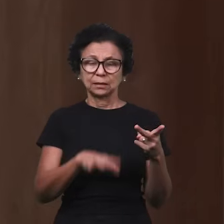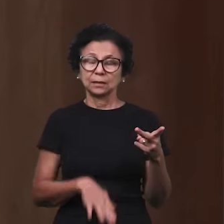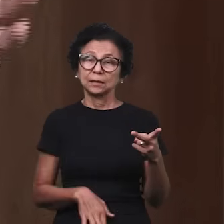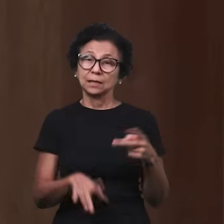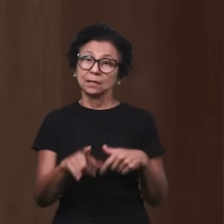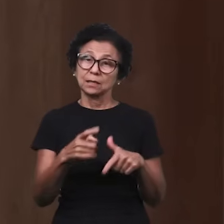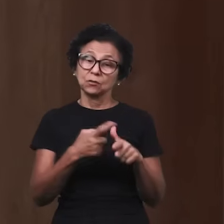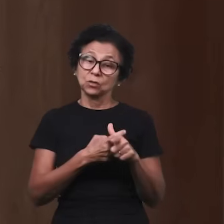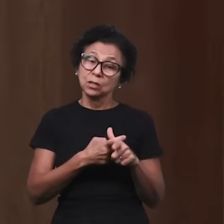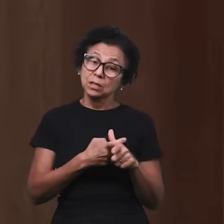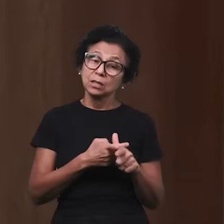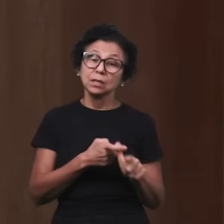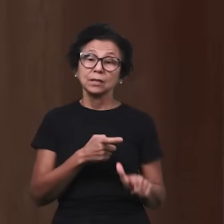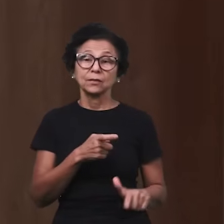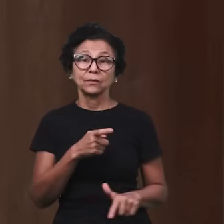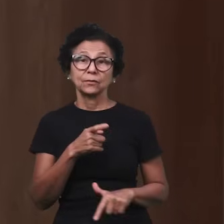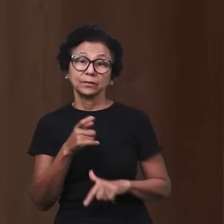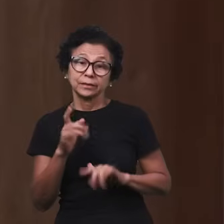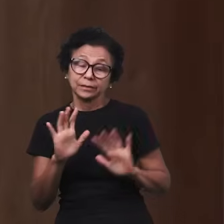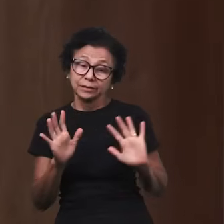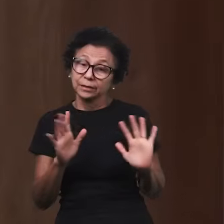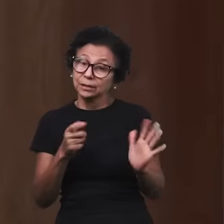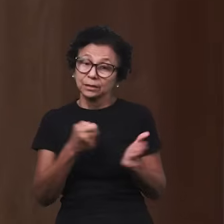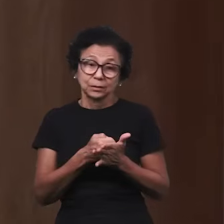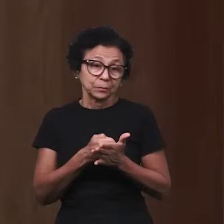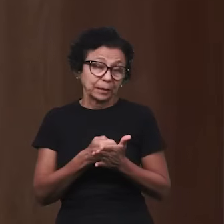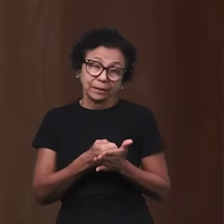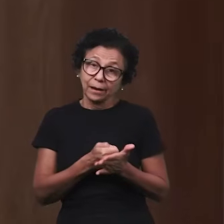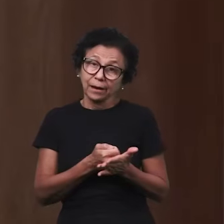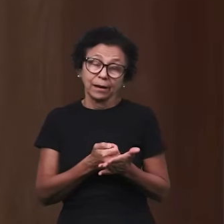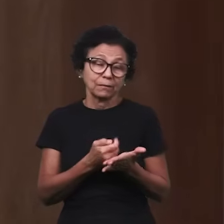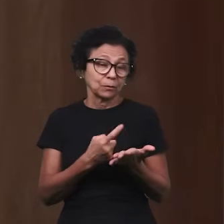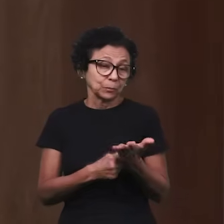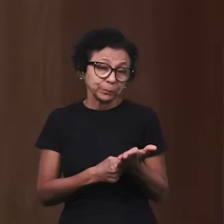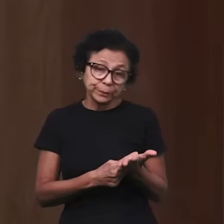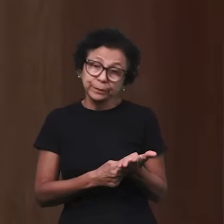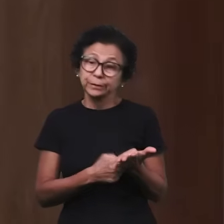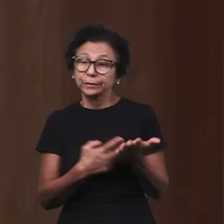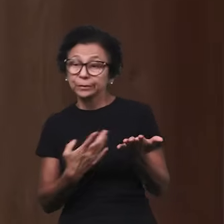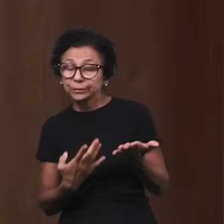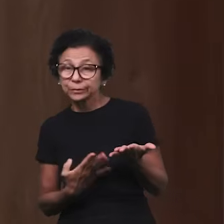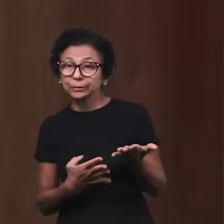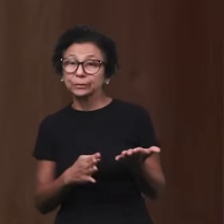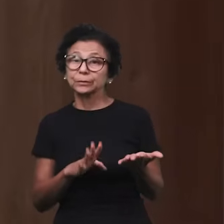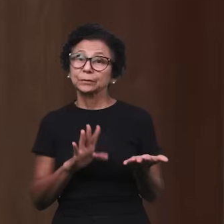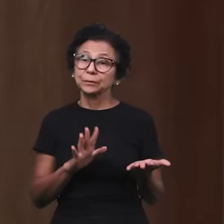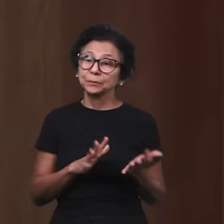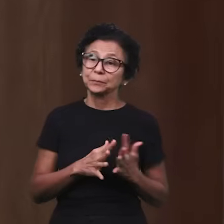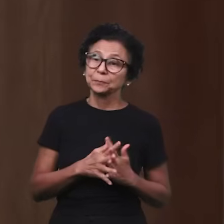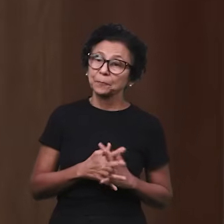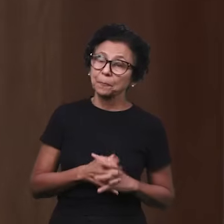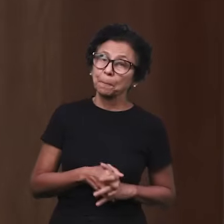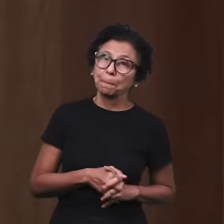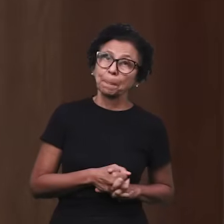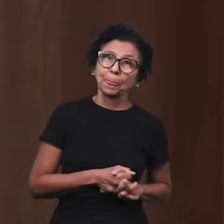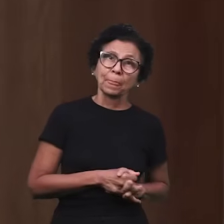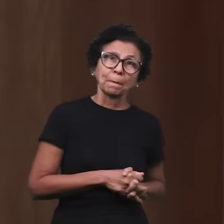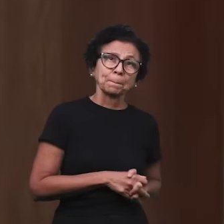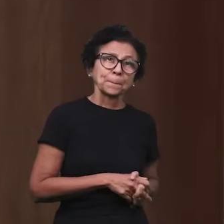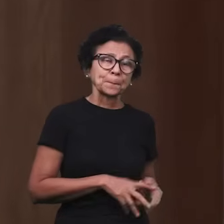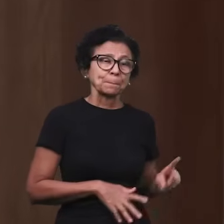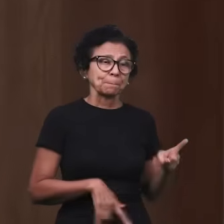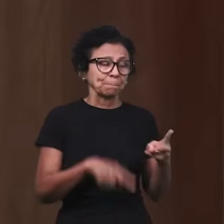o outro, ele não cumpria na hora certa e tal. E esse pastor me procurou, rapaz, mas eu não